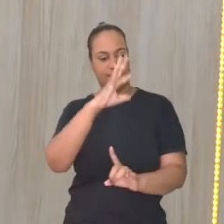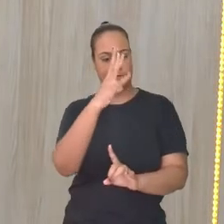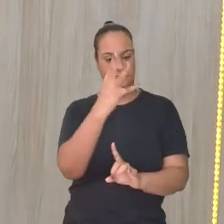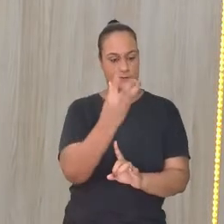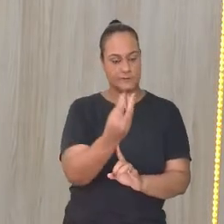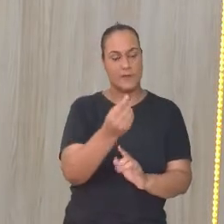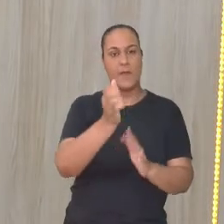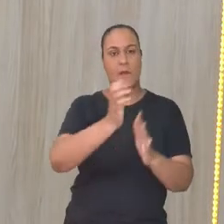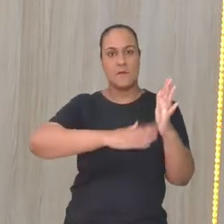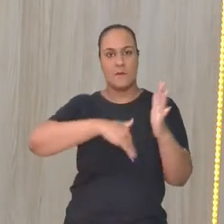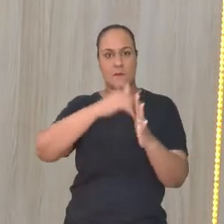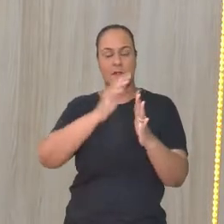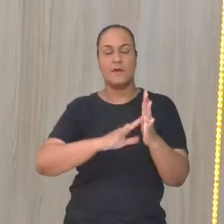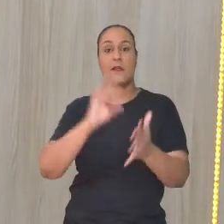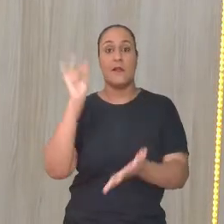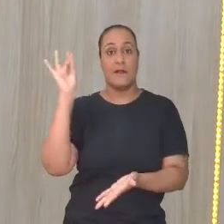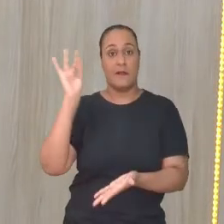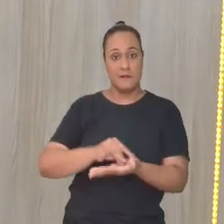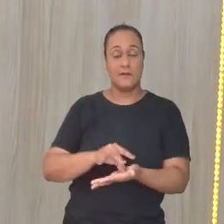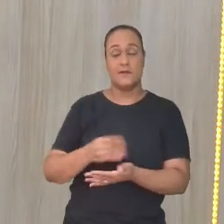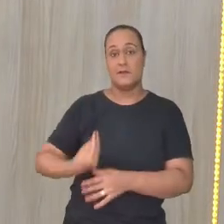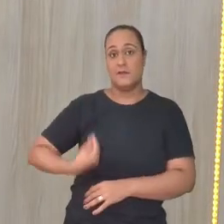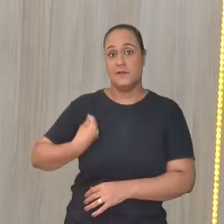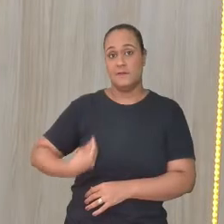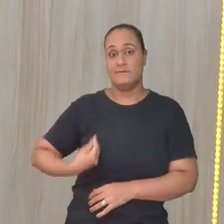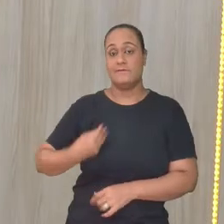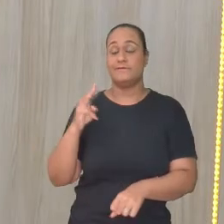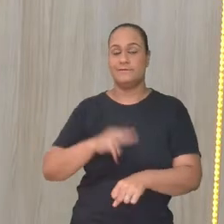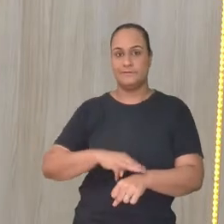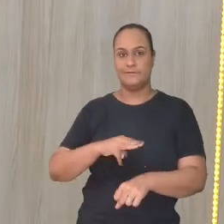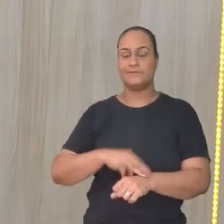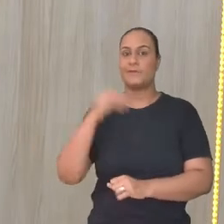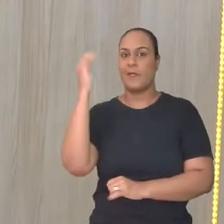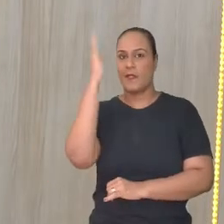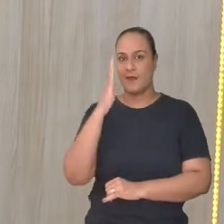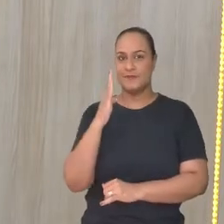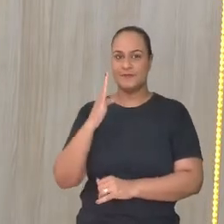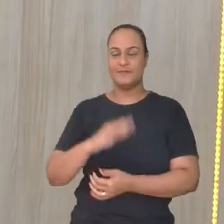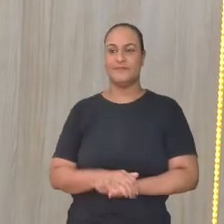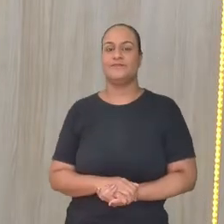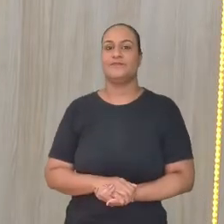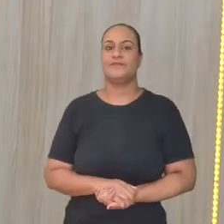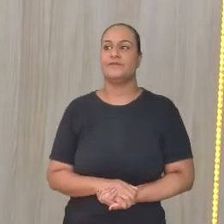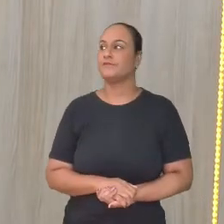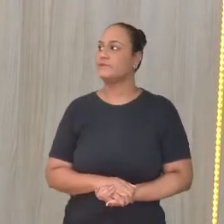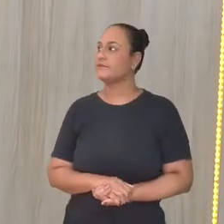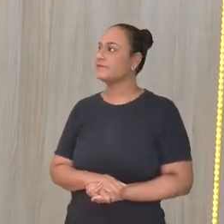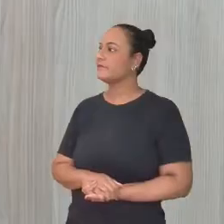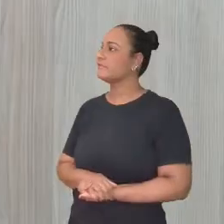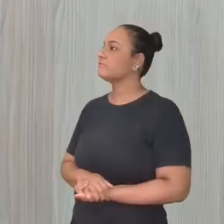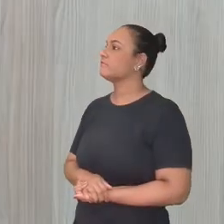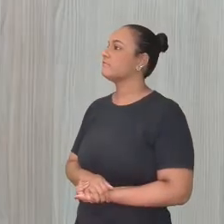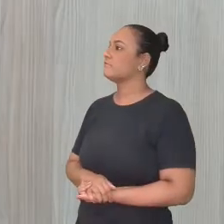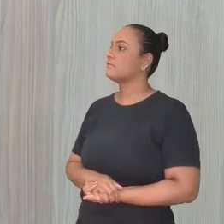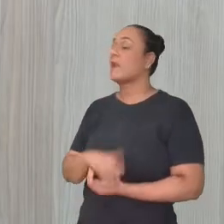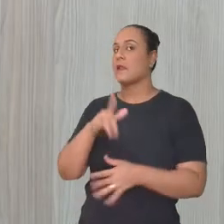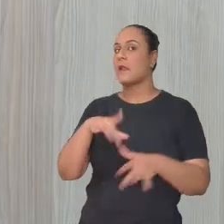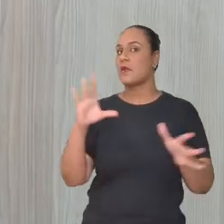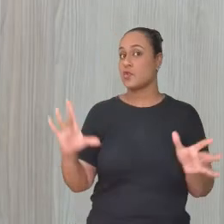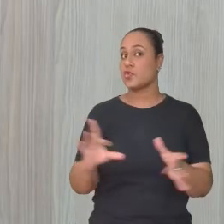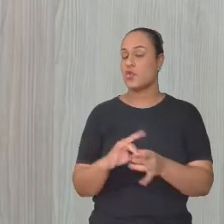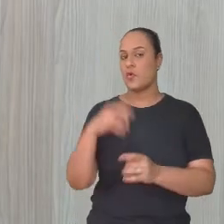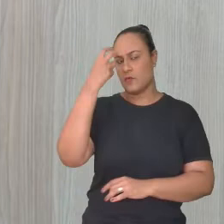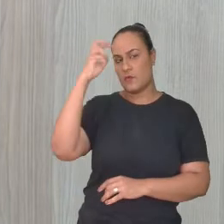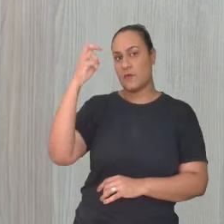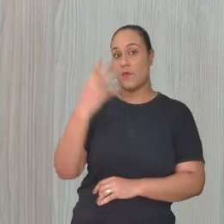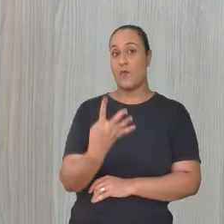ali a vida daquele momento ali dos brasileiros. Tem um choque cultural, né, professora? Isso.